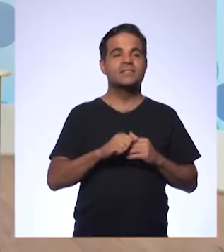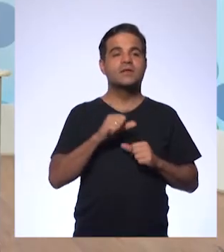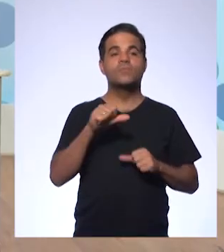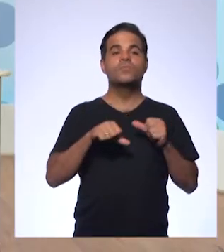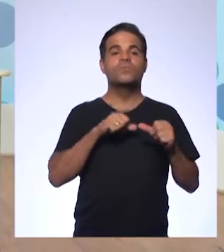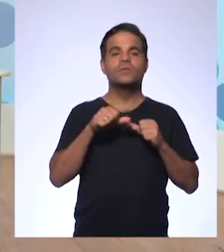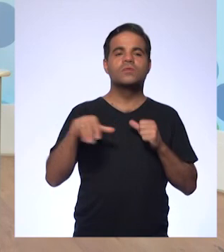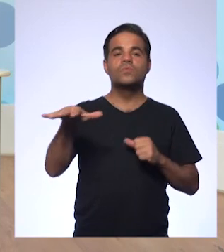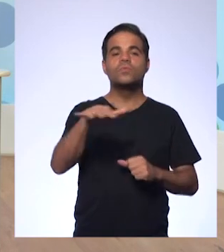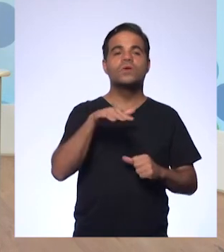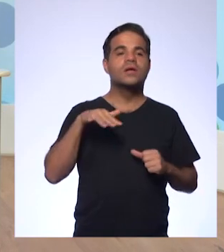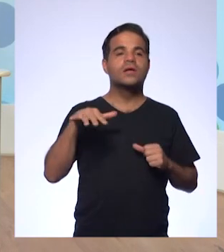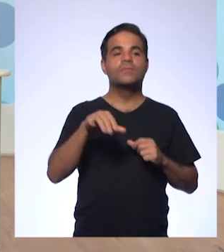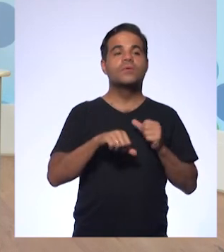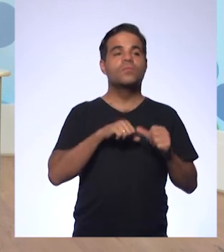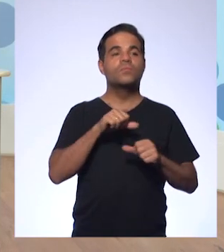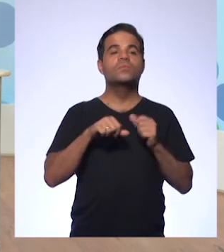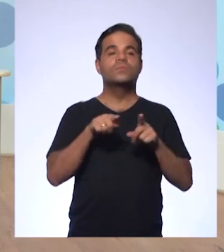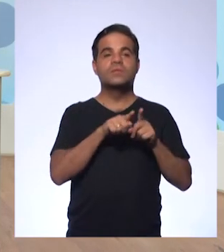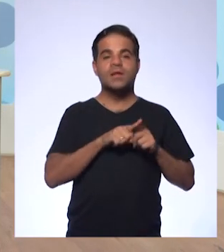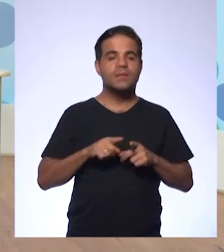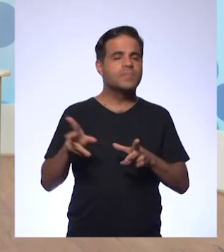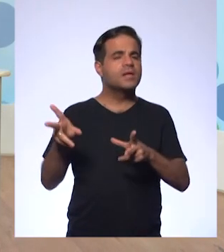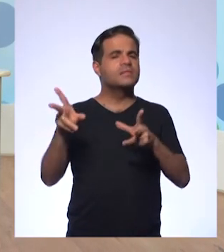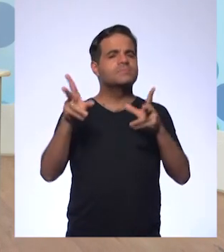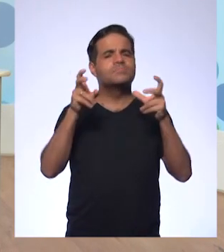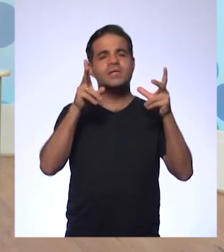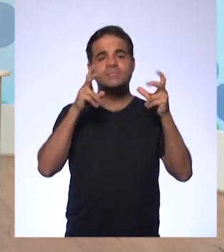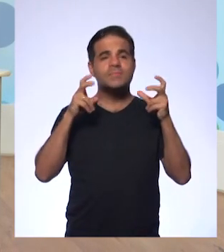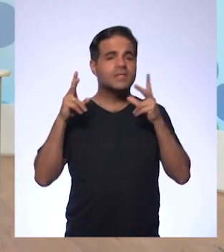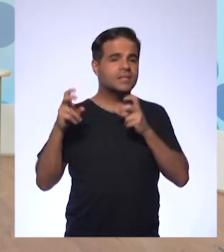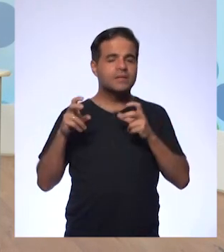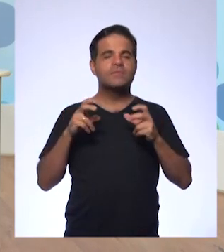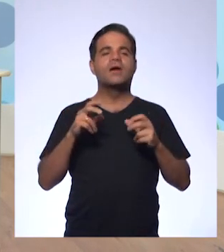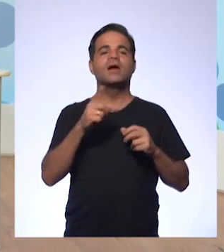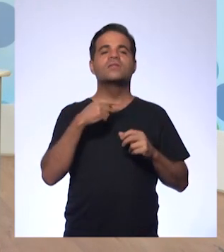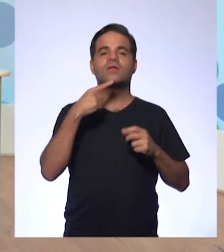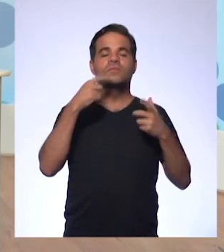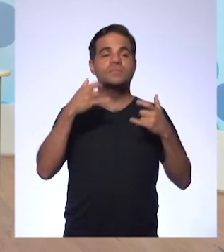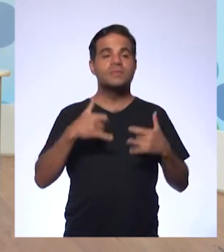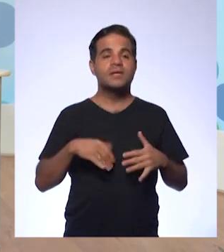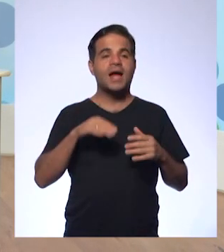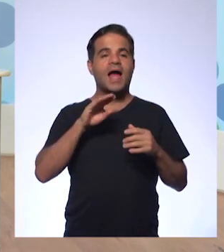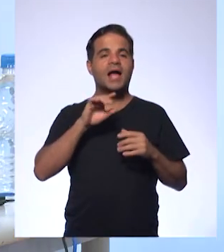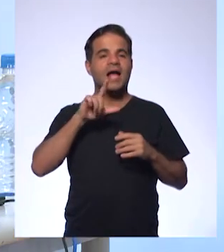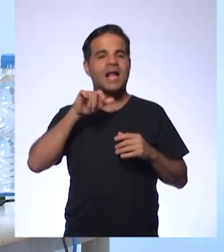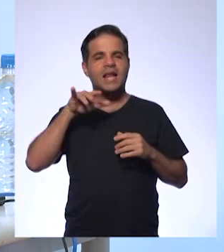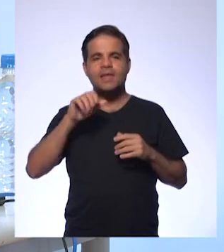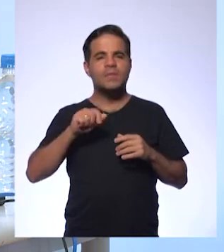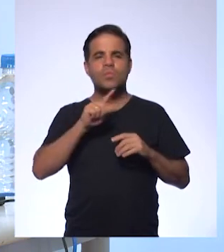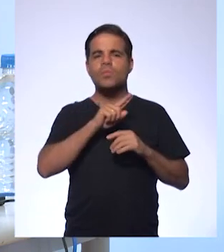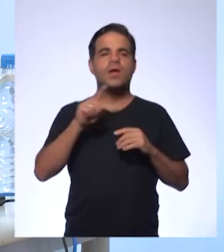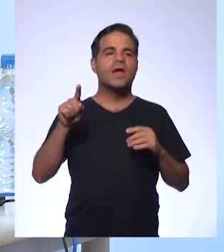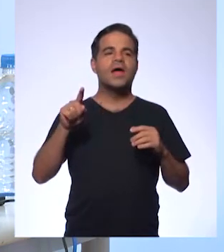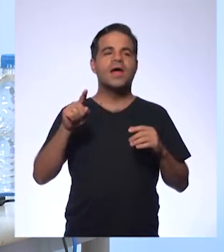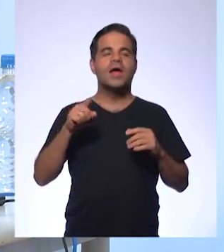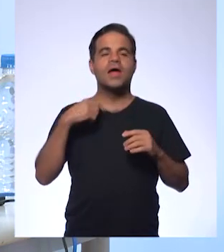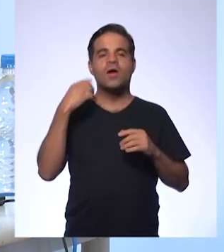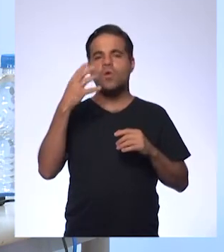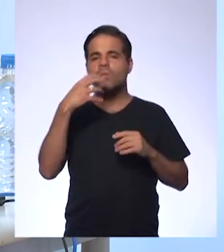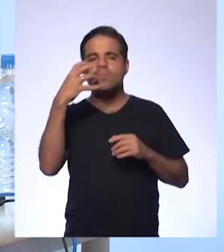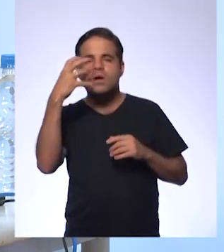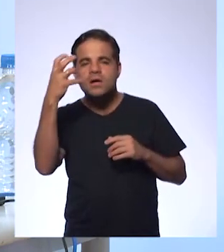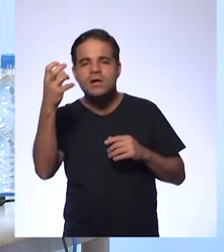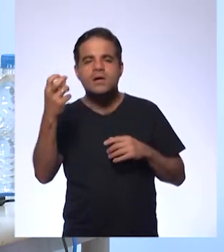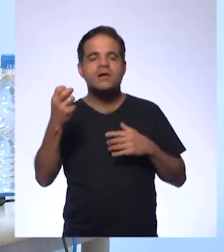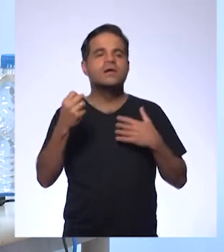Mudando o Clima, Mudam-se as Perspectivas. A gente vai falar de clima, e não é aquele clima de romance,